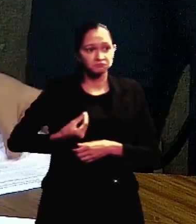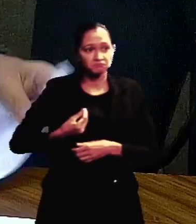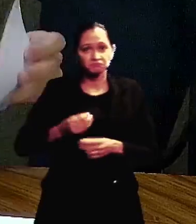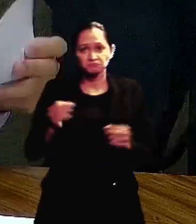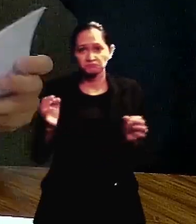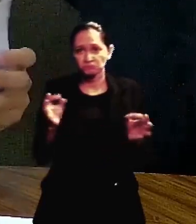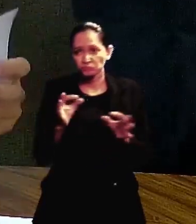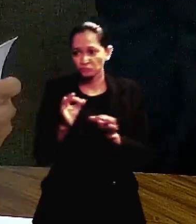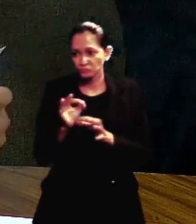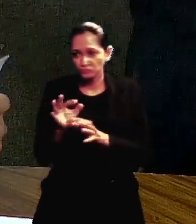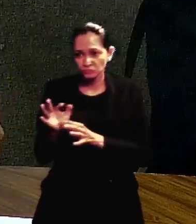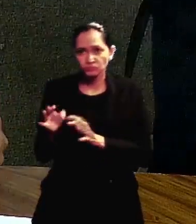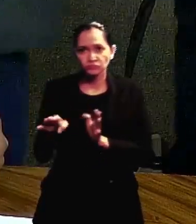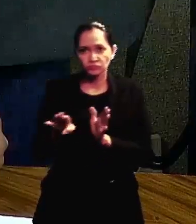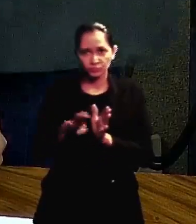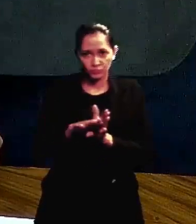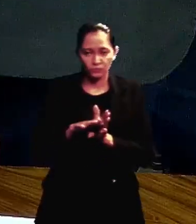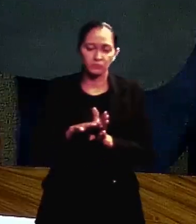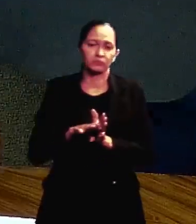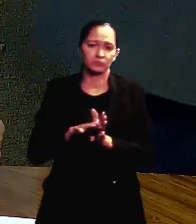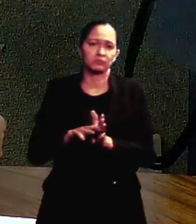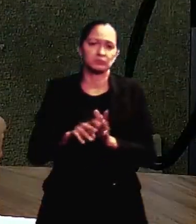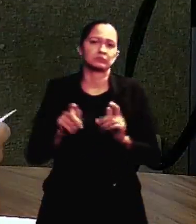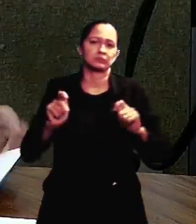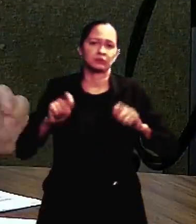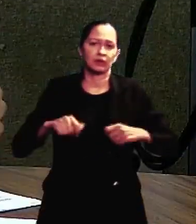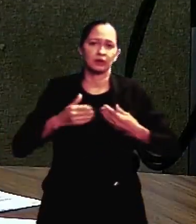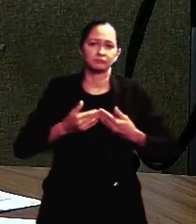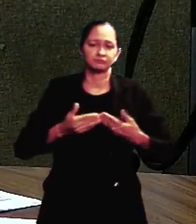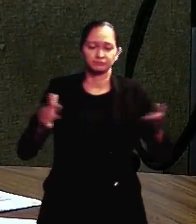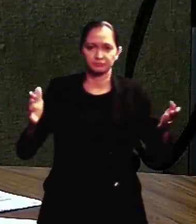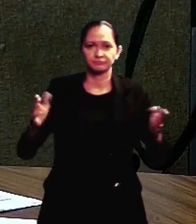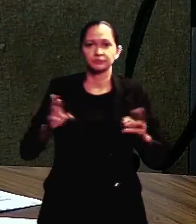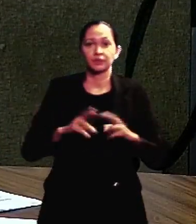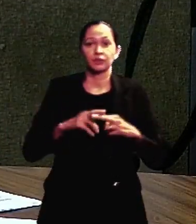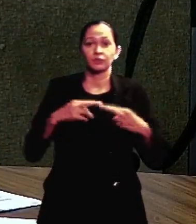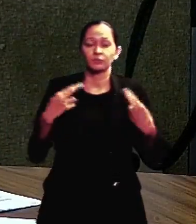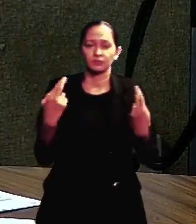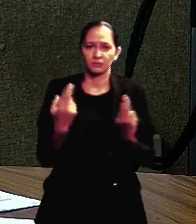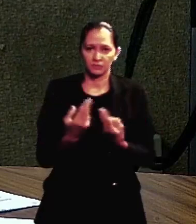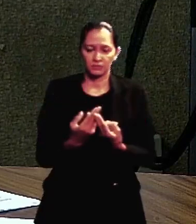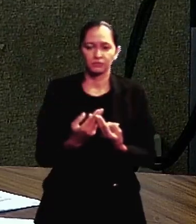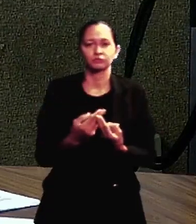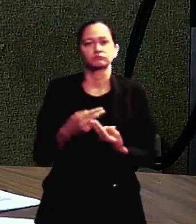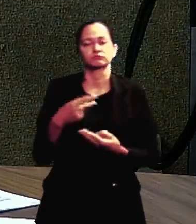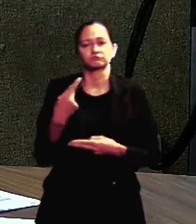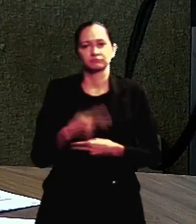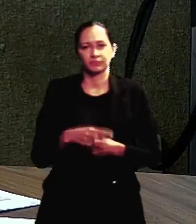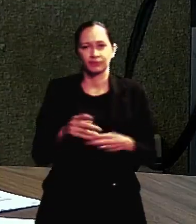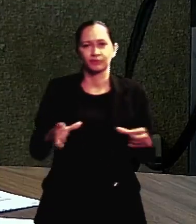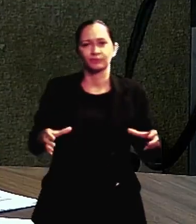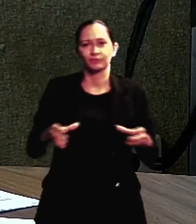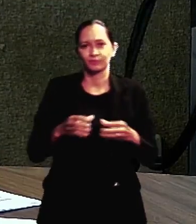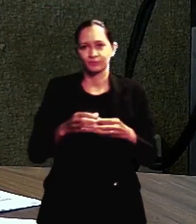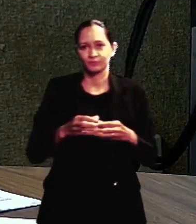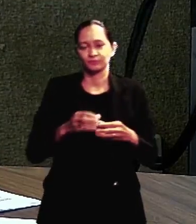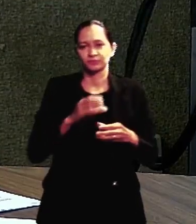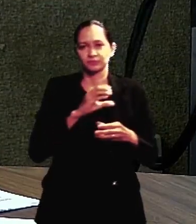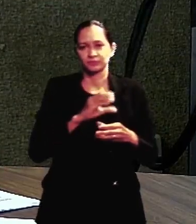já possamos proceder aí ao início de mais uma reunião ordinária da